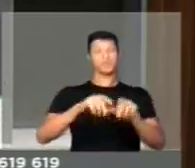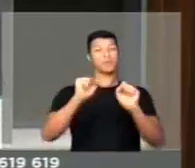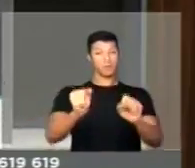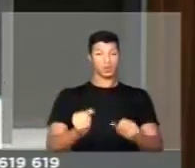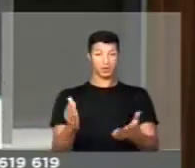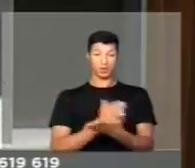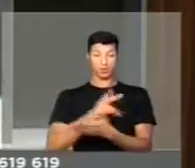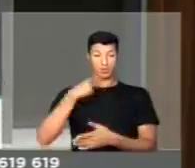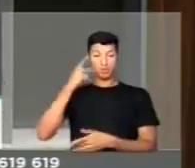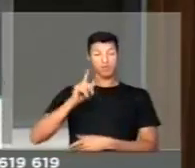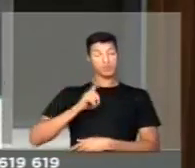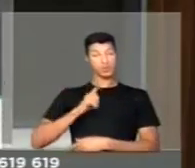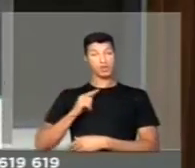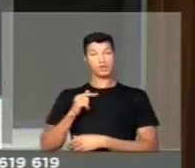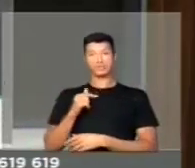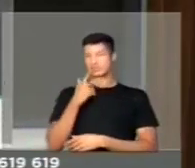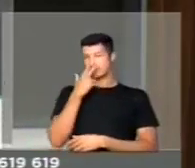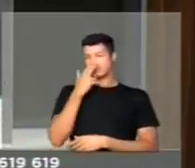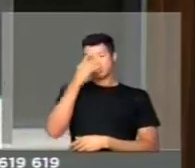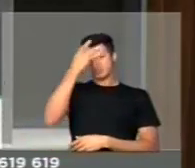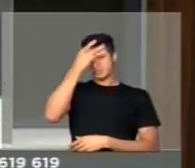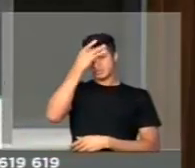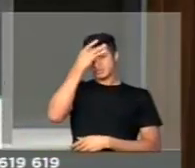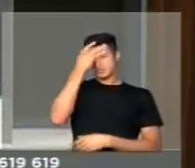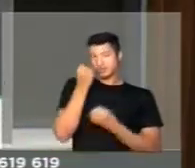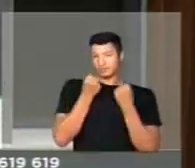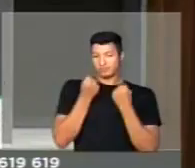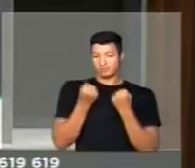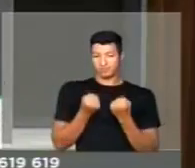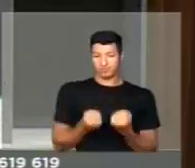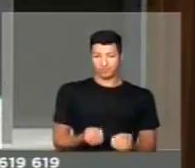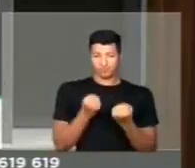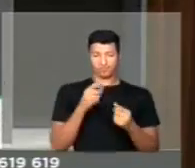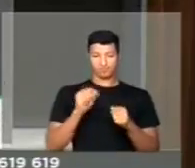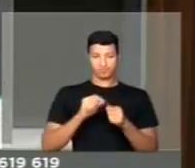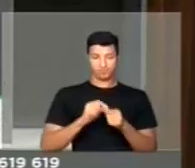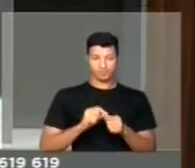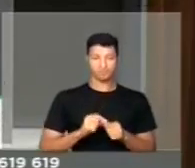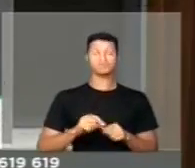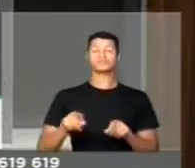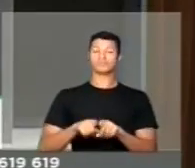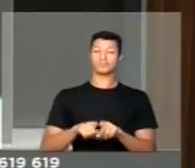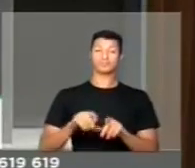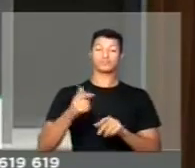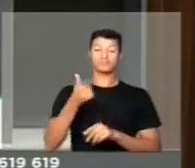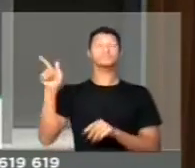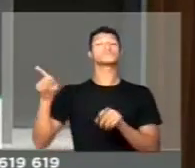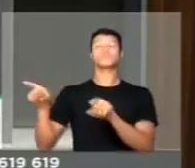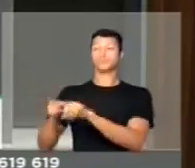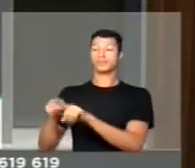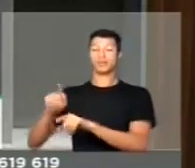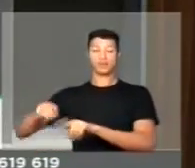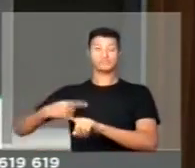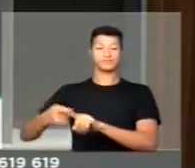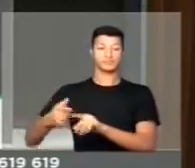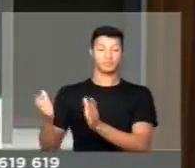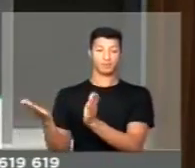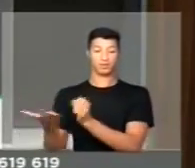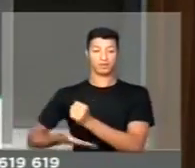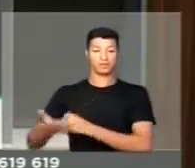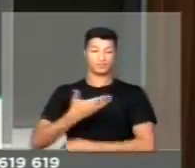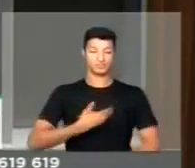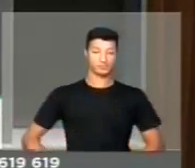ser que alguns partidos estejam com dor de consciência, porque fizeram e fazem. Do outro lado também, a maioria da base do